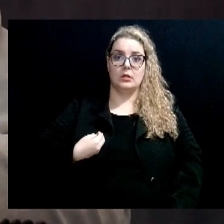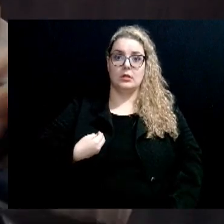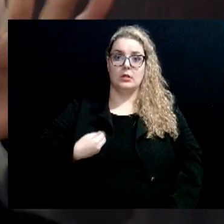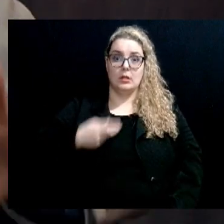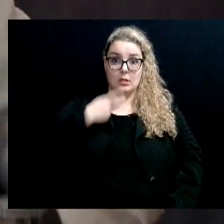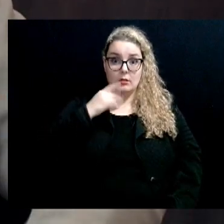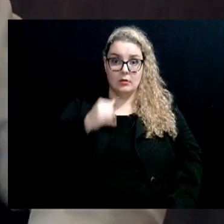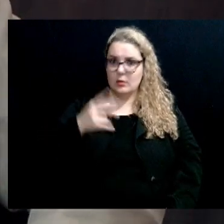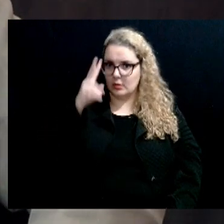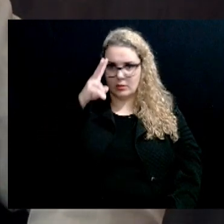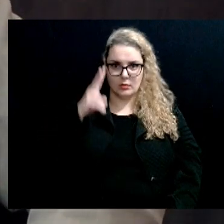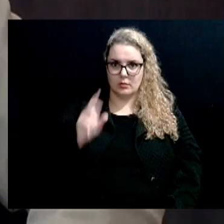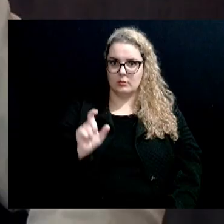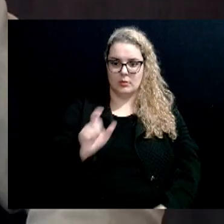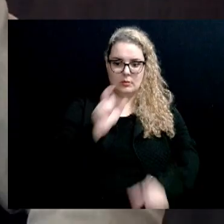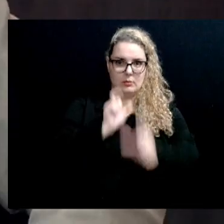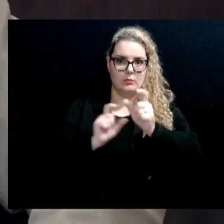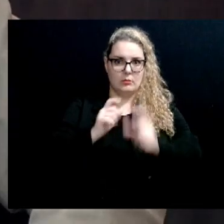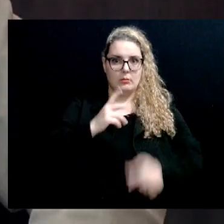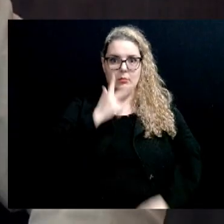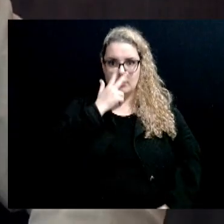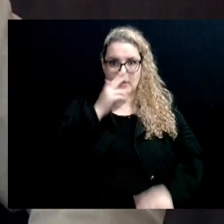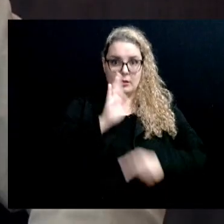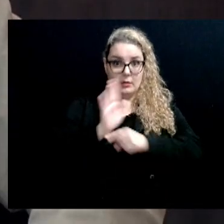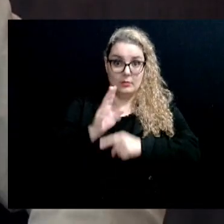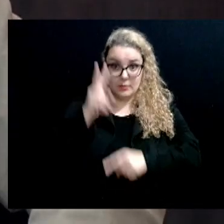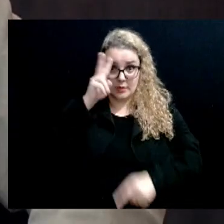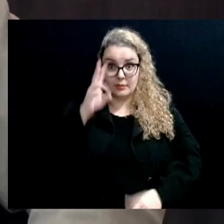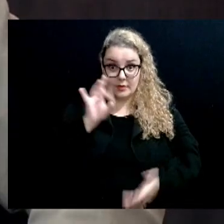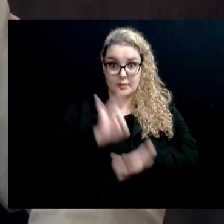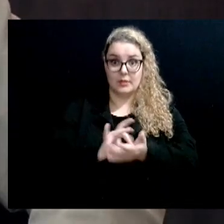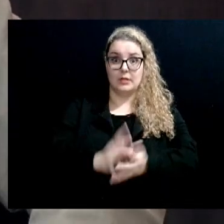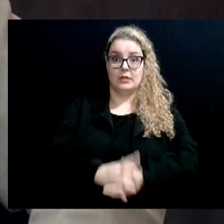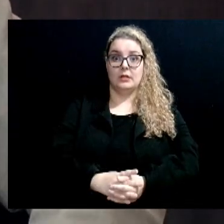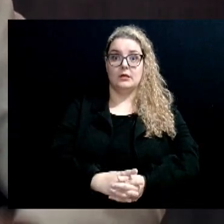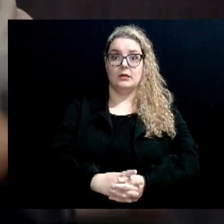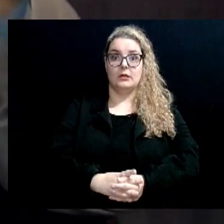palavras, parece até filme que eu vou contar, mas é uma história real, tá, gente? Ela falou assim: Renan, eu